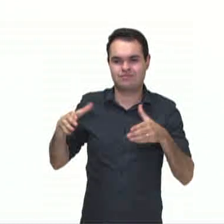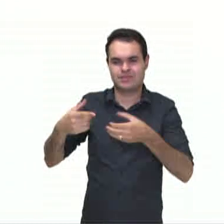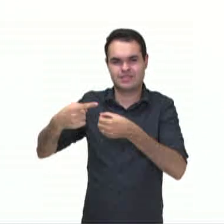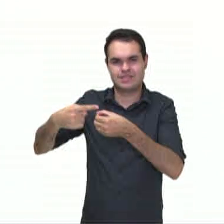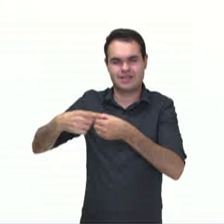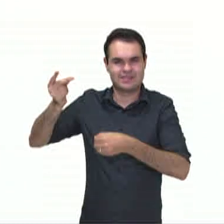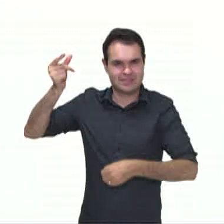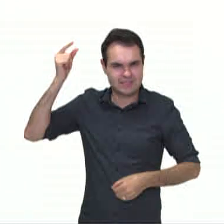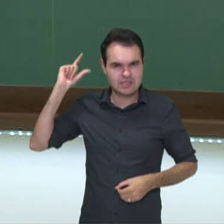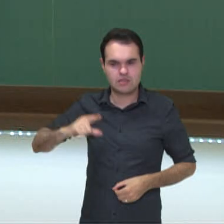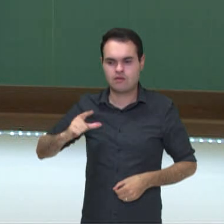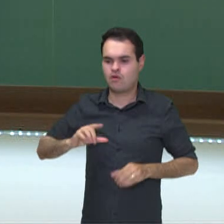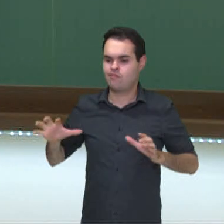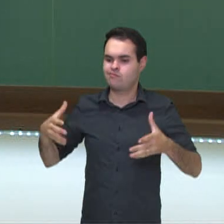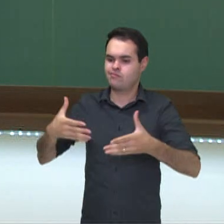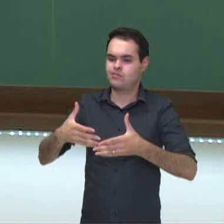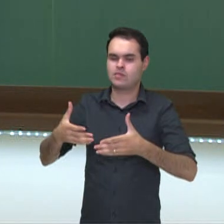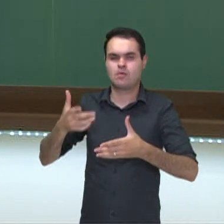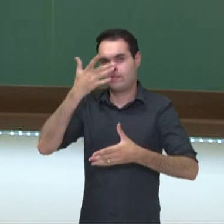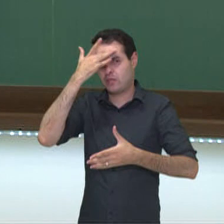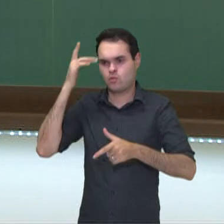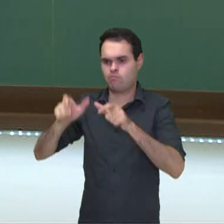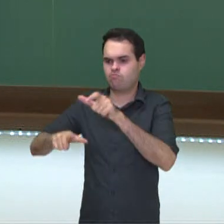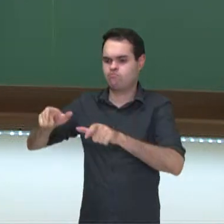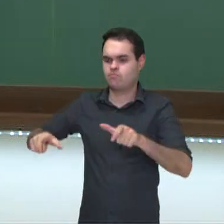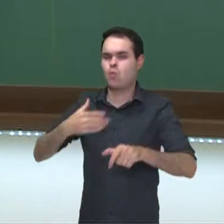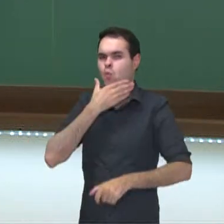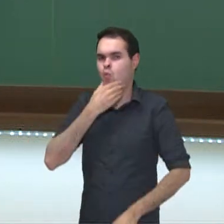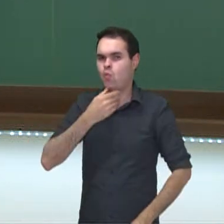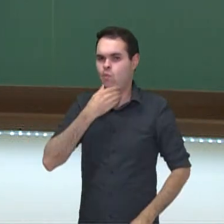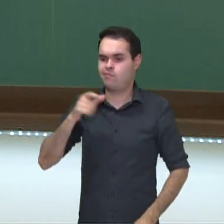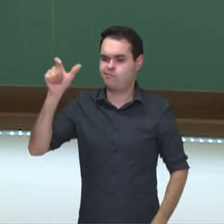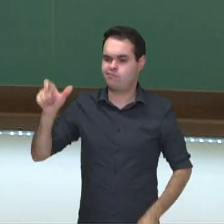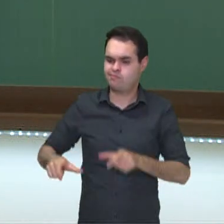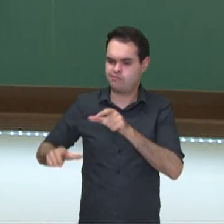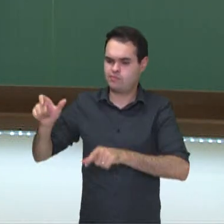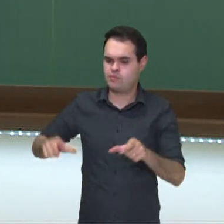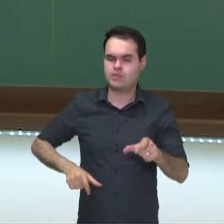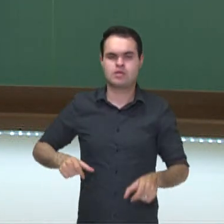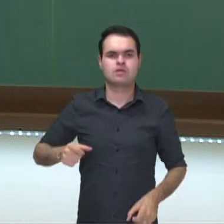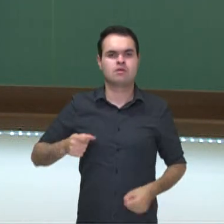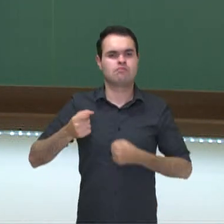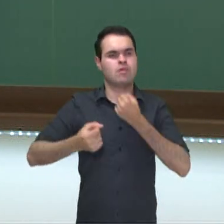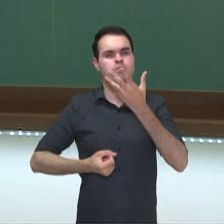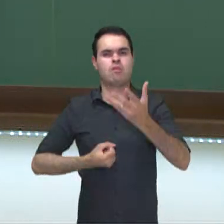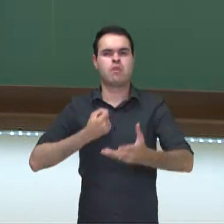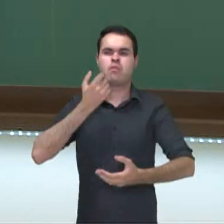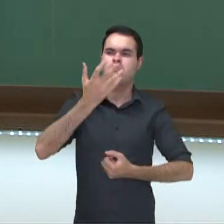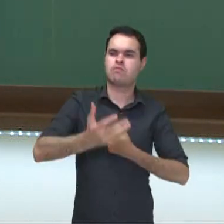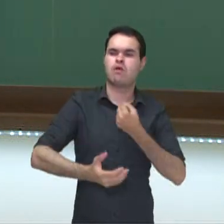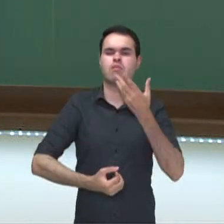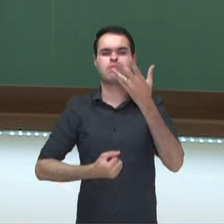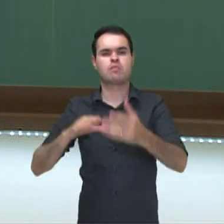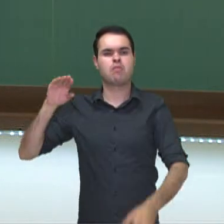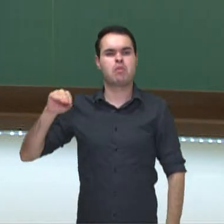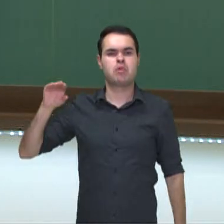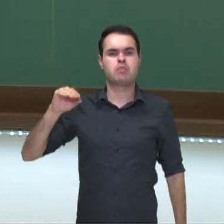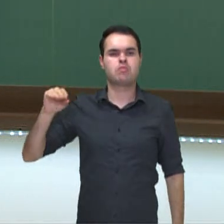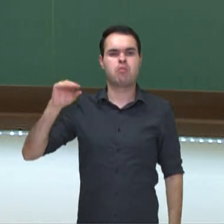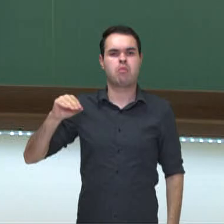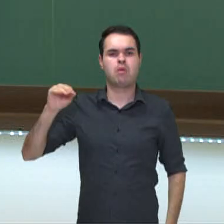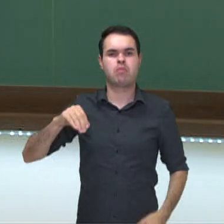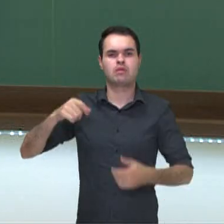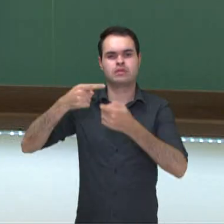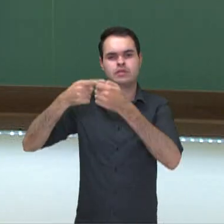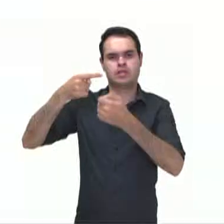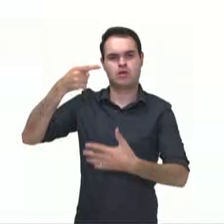conjunto de homens para se fazerem representados pela sua fala na política, na democracia.